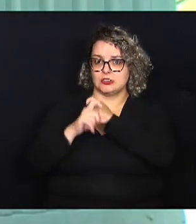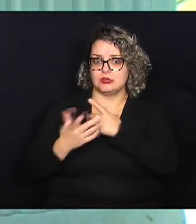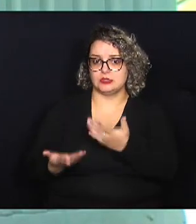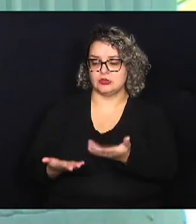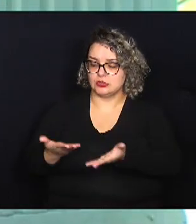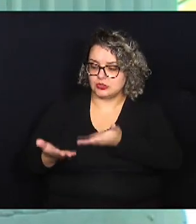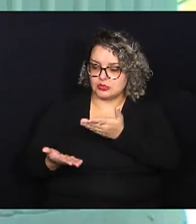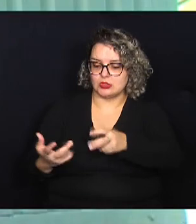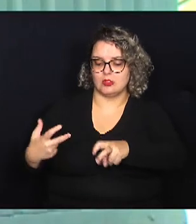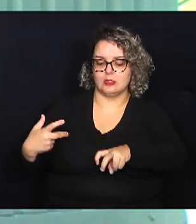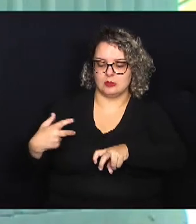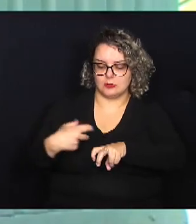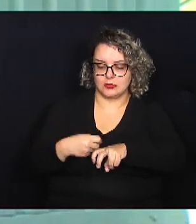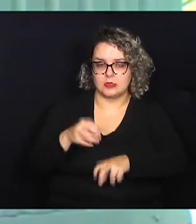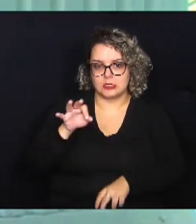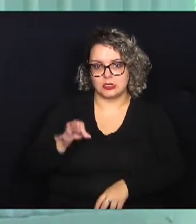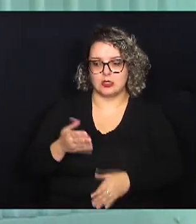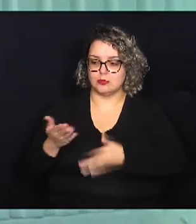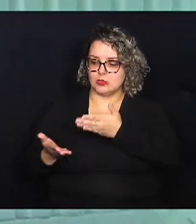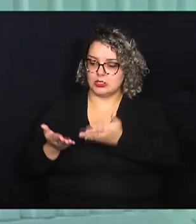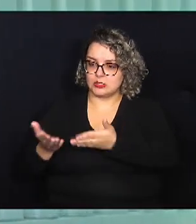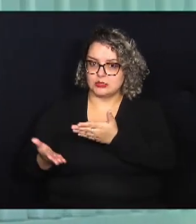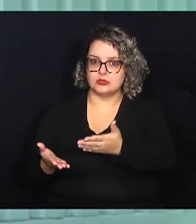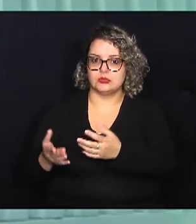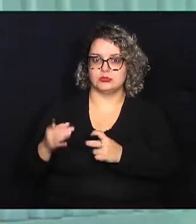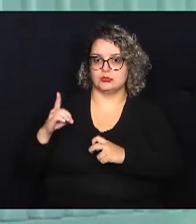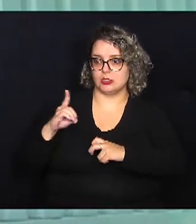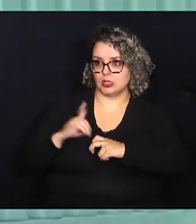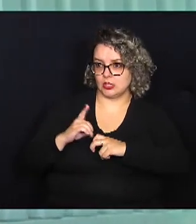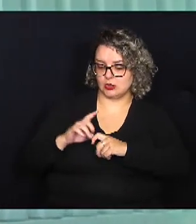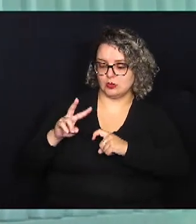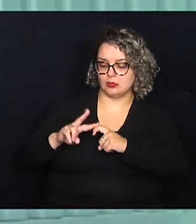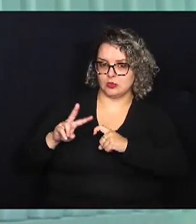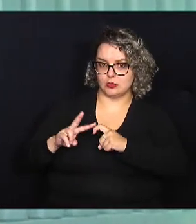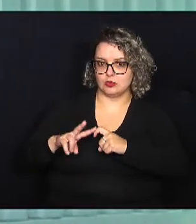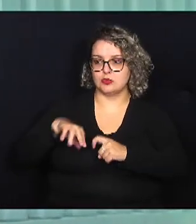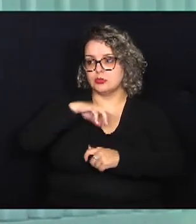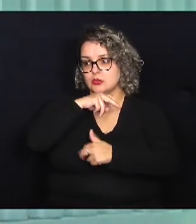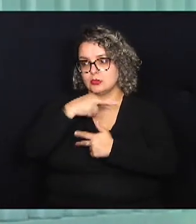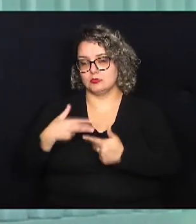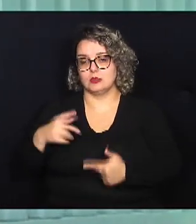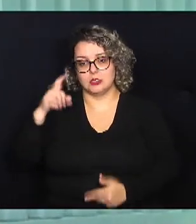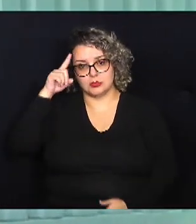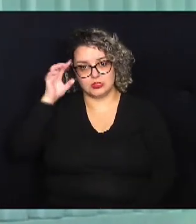a vacinação em dia, manter a consulta veterinária do seu animalzinho em dia.